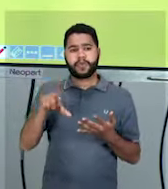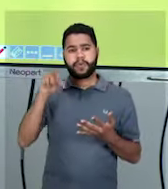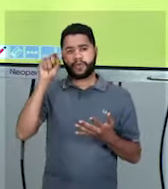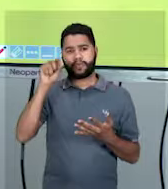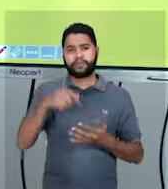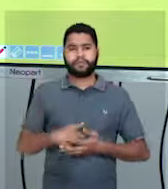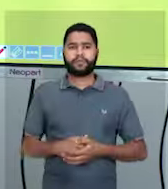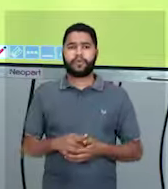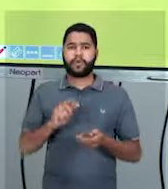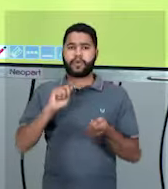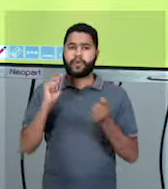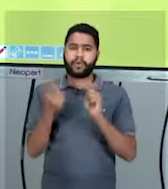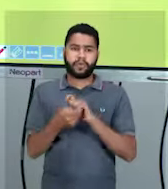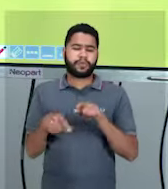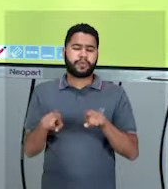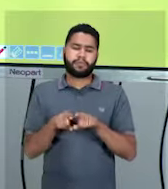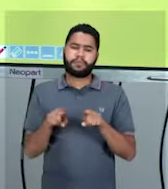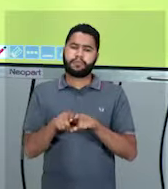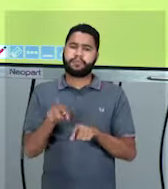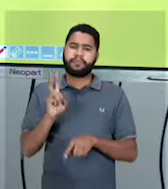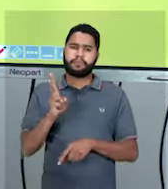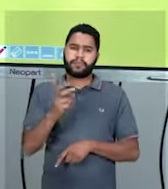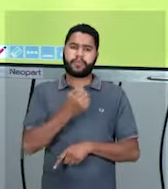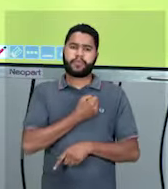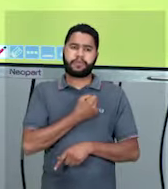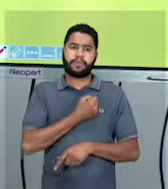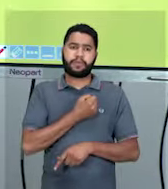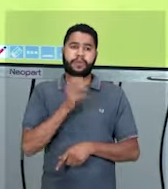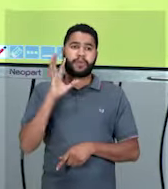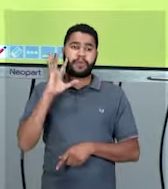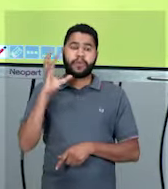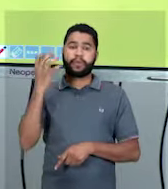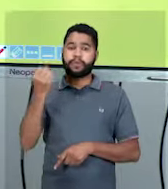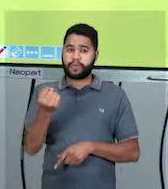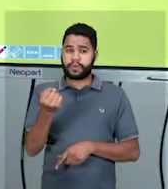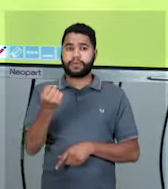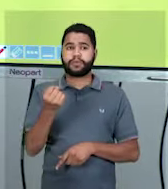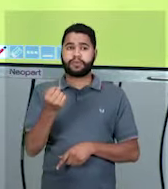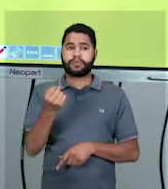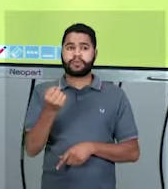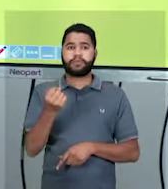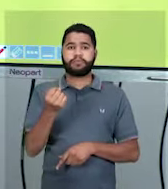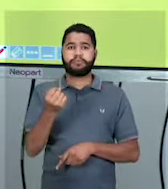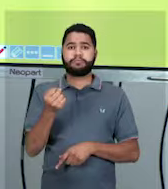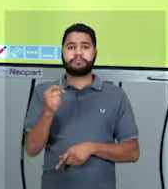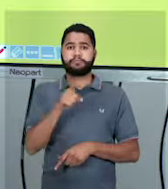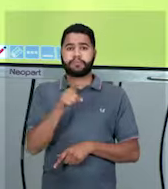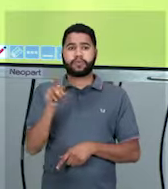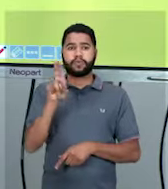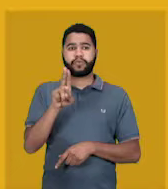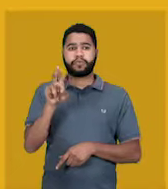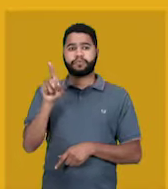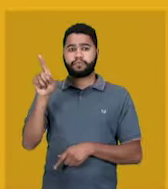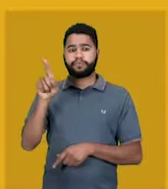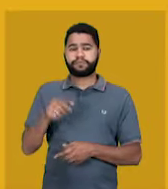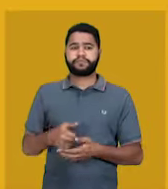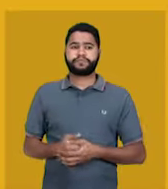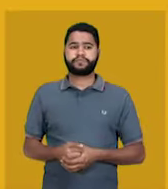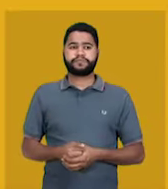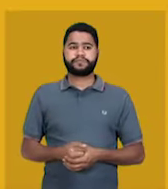essas conversões e vai dar o mesmo valor. Então eu acho que é indicado que você utilize essa. Então você vai